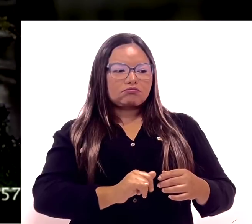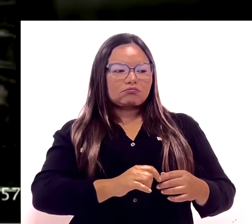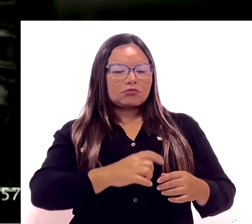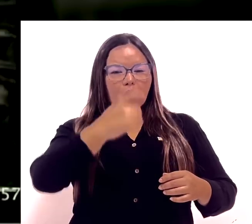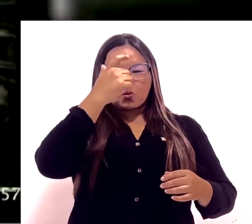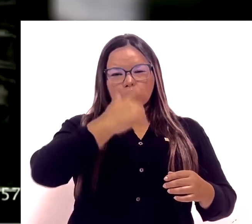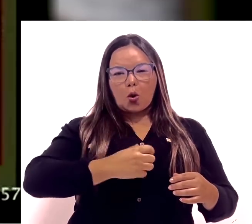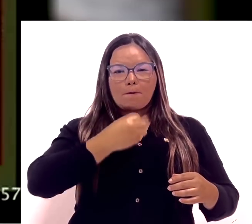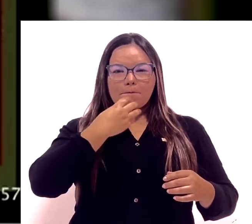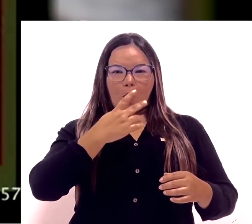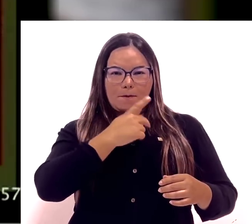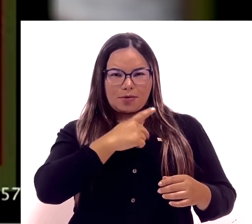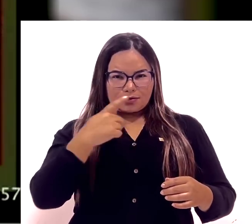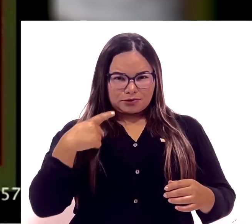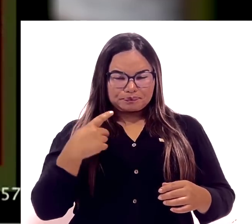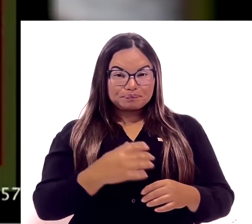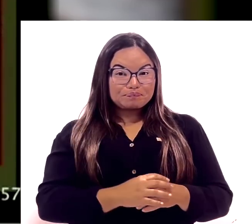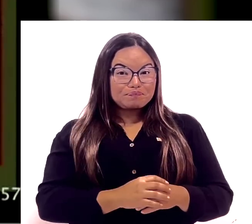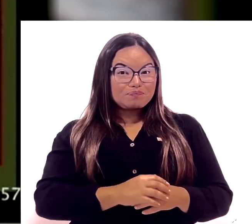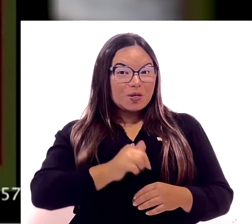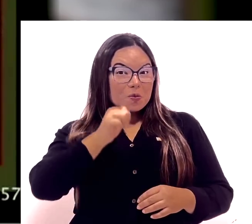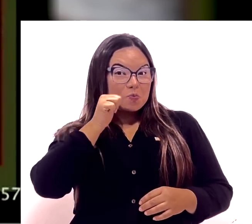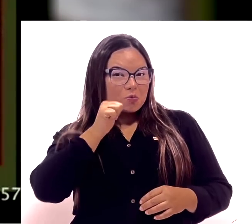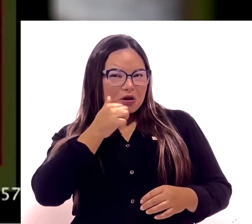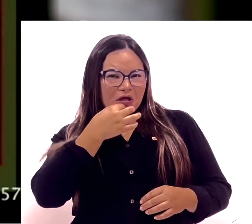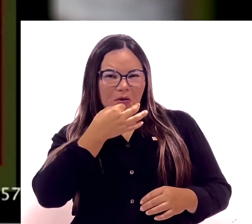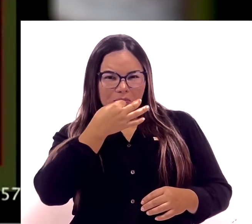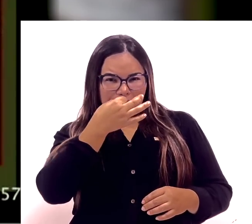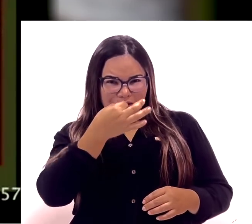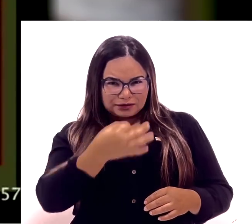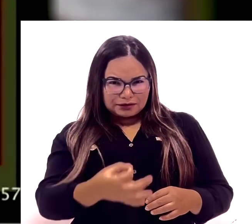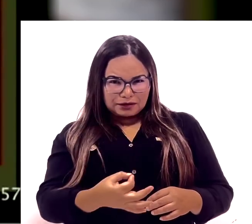II, ela destruiria os santos.